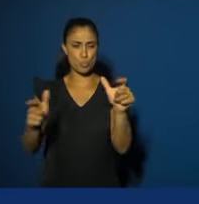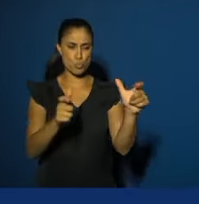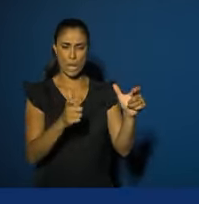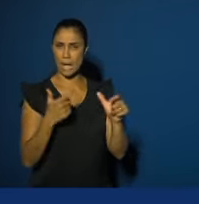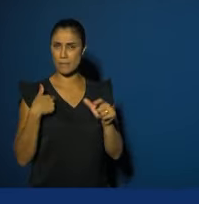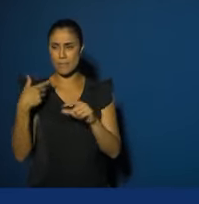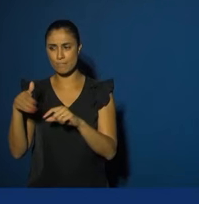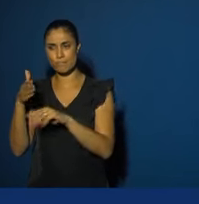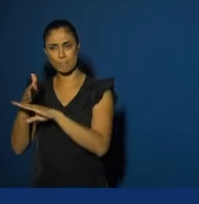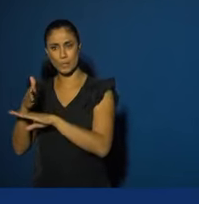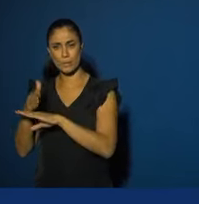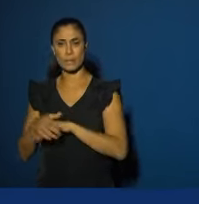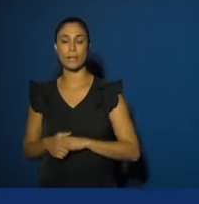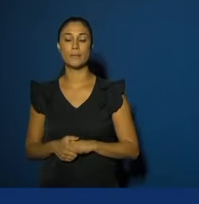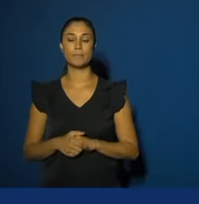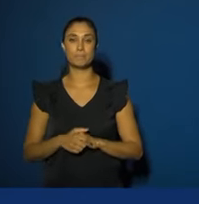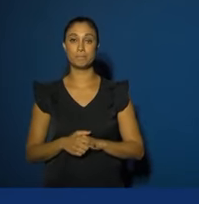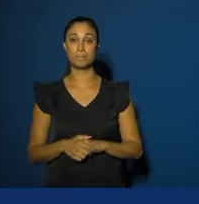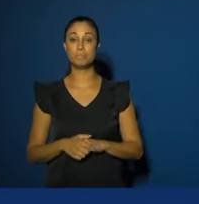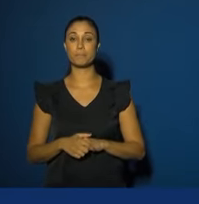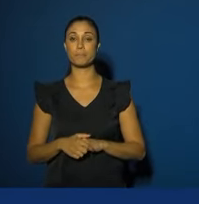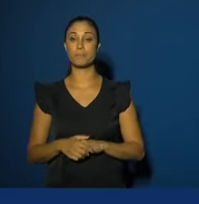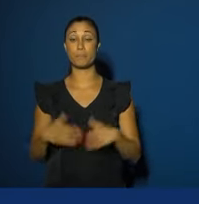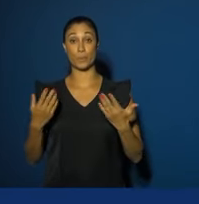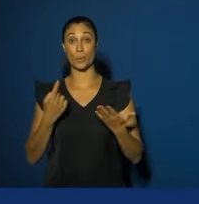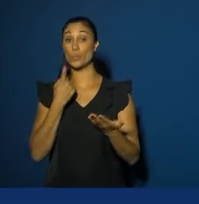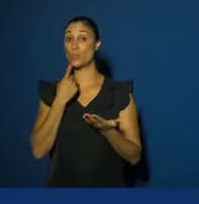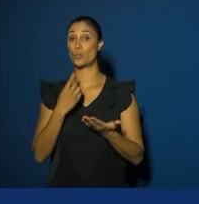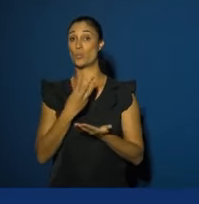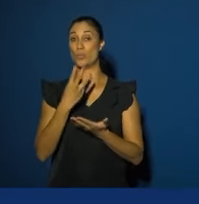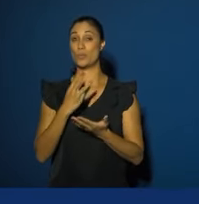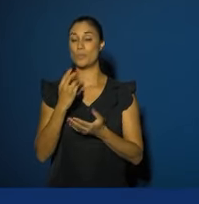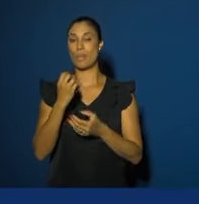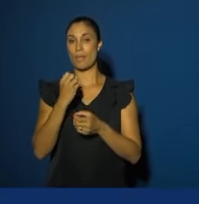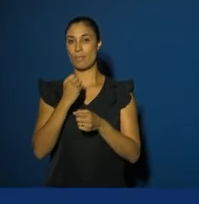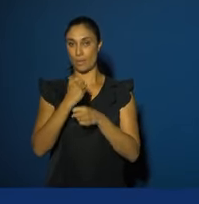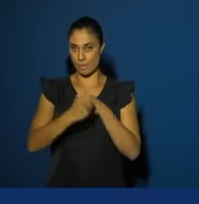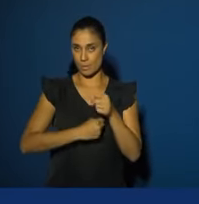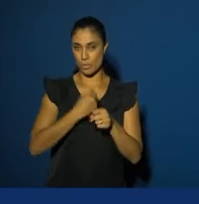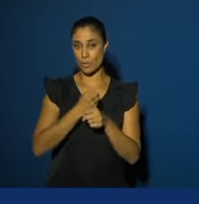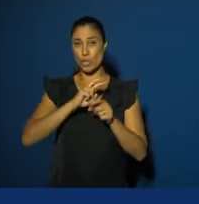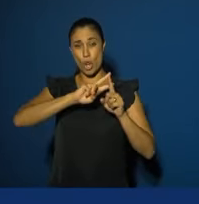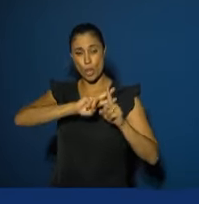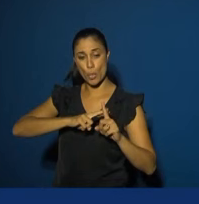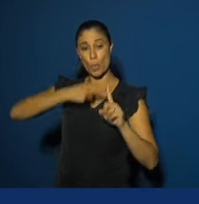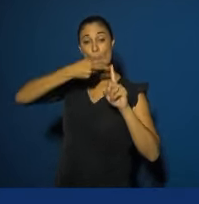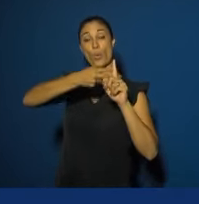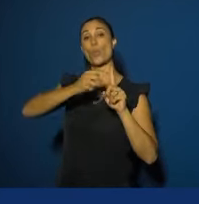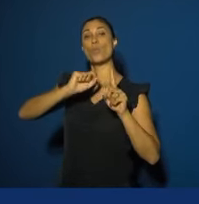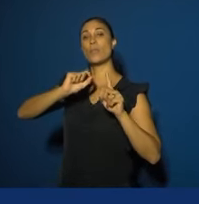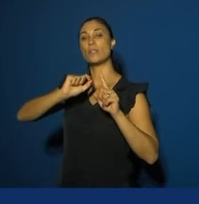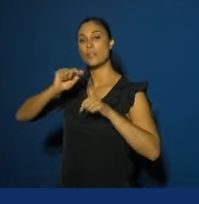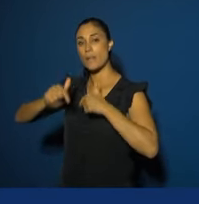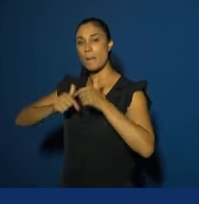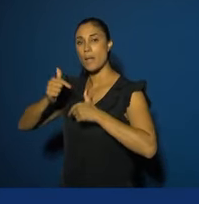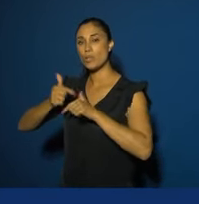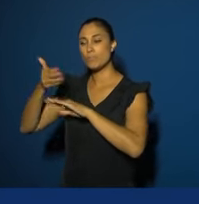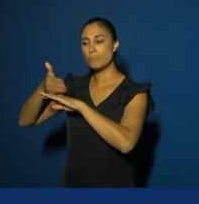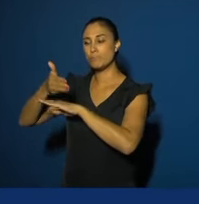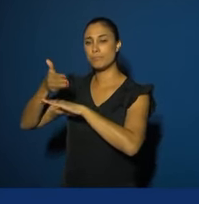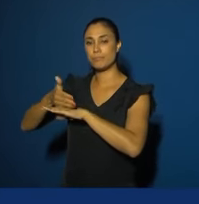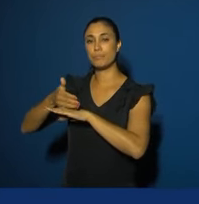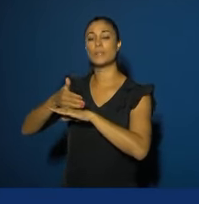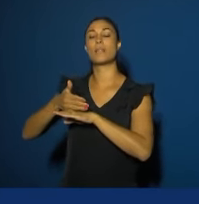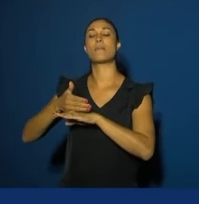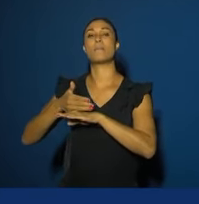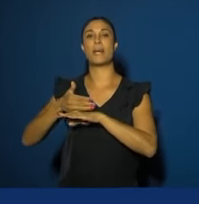frequência alta né nos nos últimos TRS anos a gente dobrou o número o número de operações de alta frequência